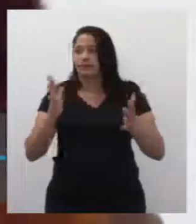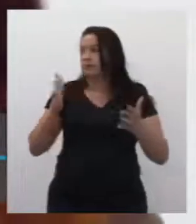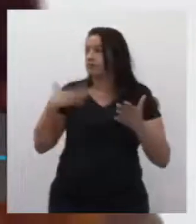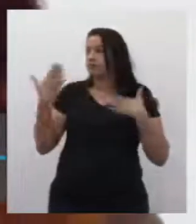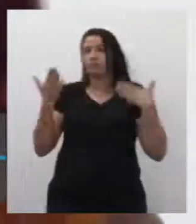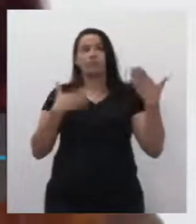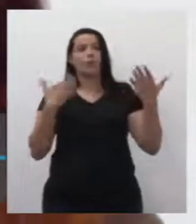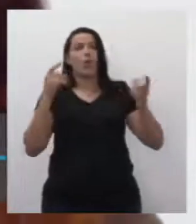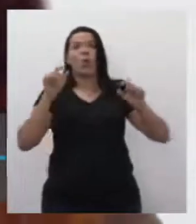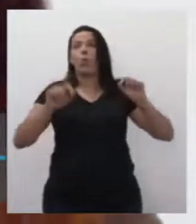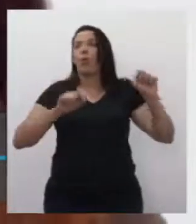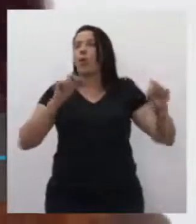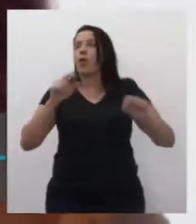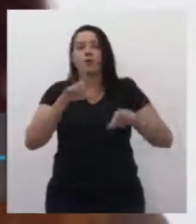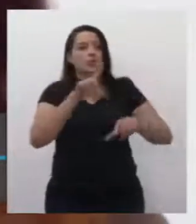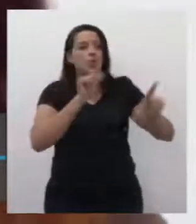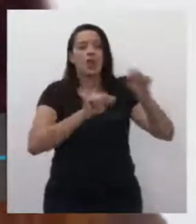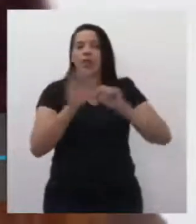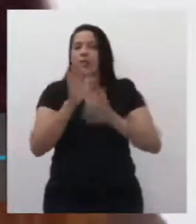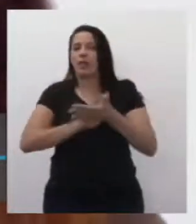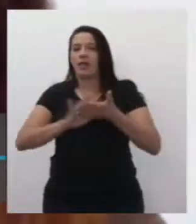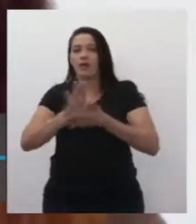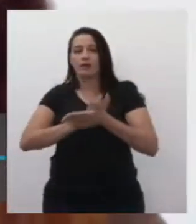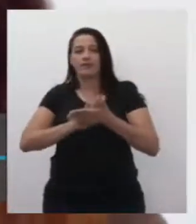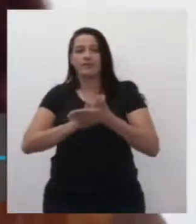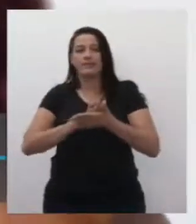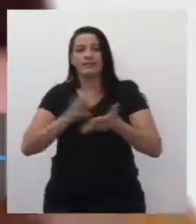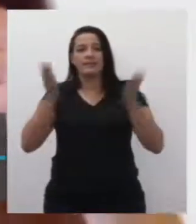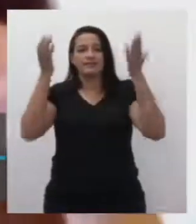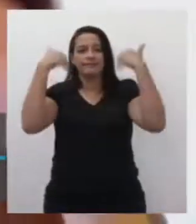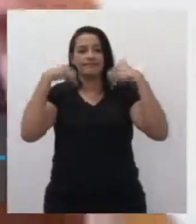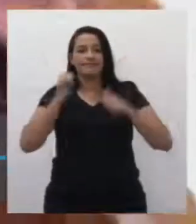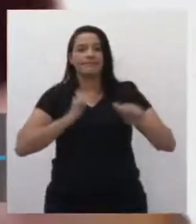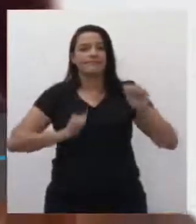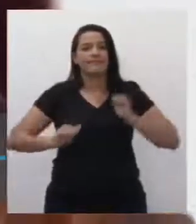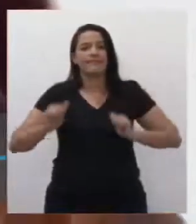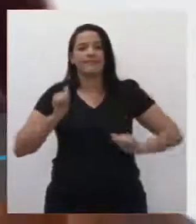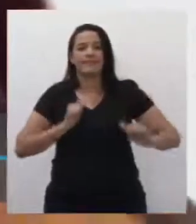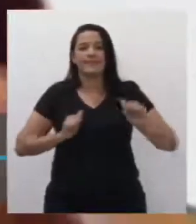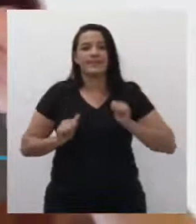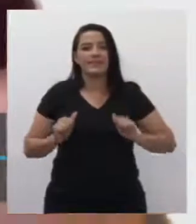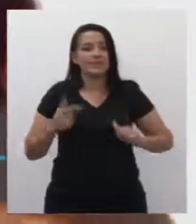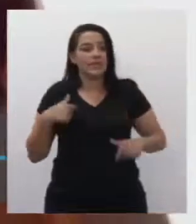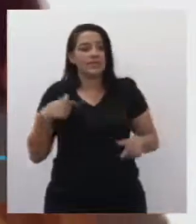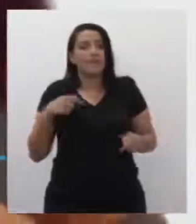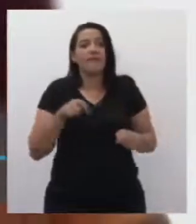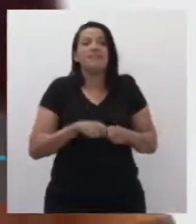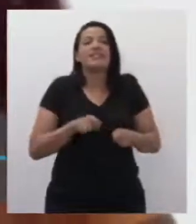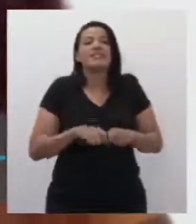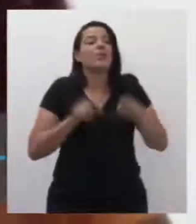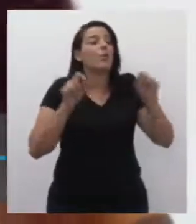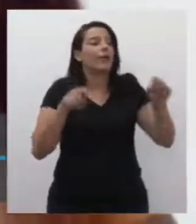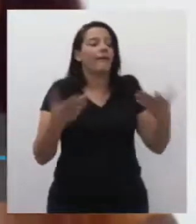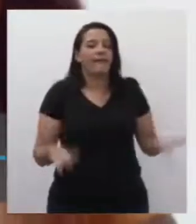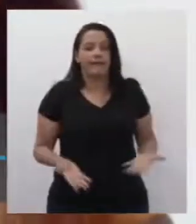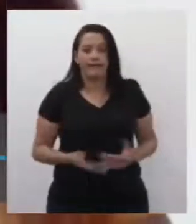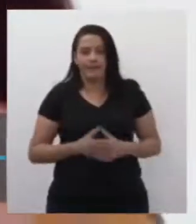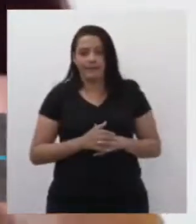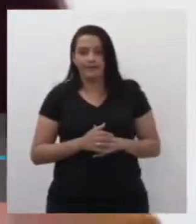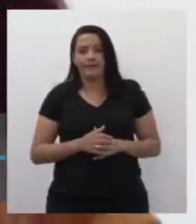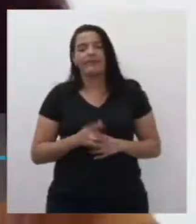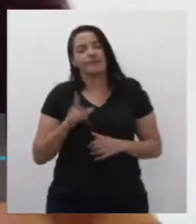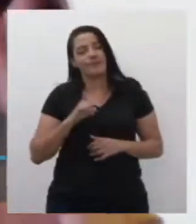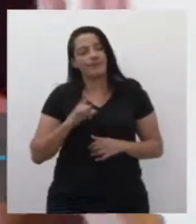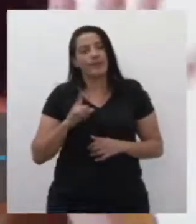não tem escolha, gera muita ansiedade, gera muita falta de saber o que fazer. Então,